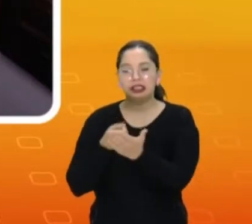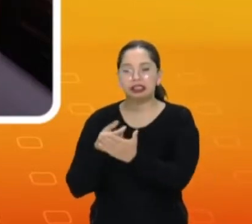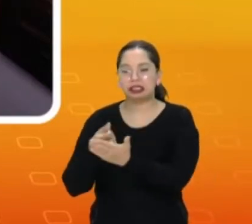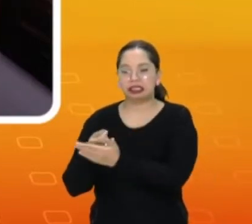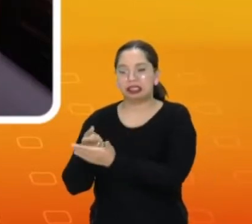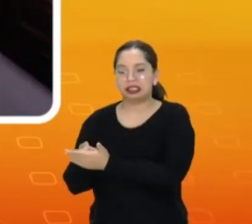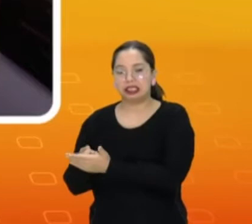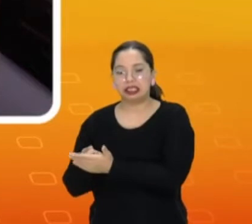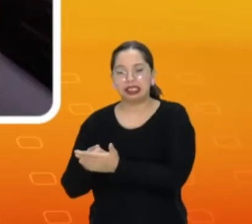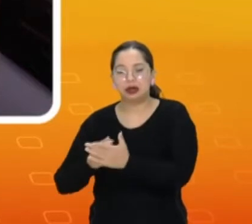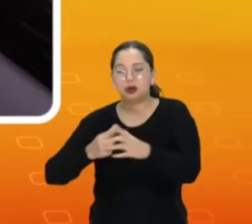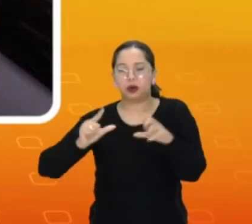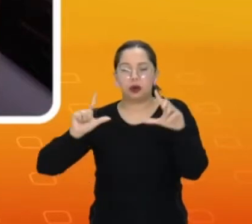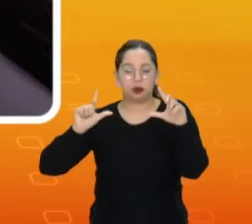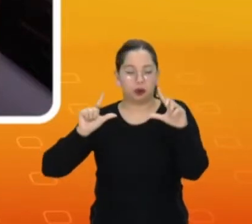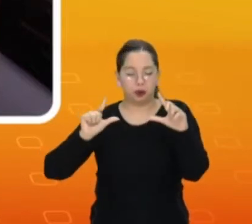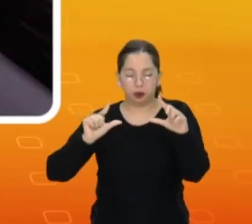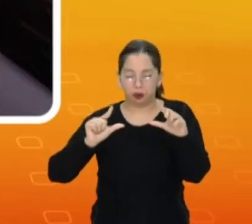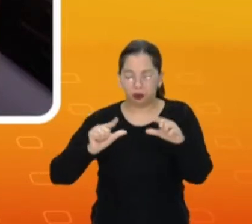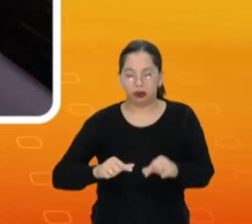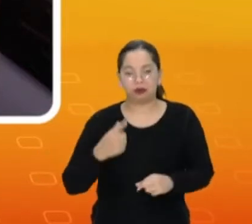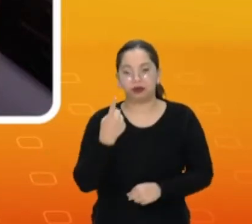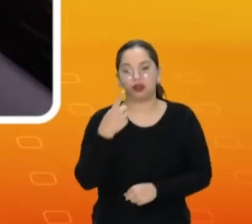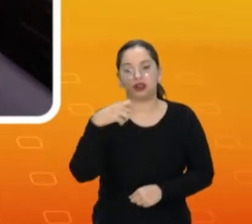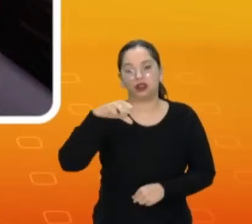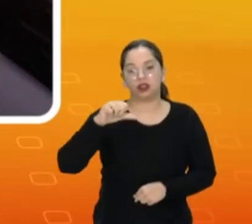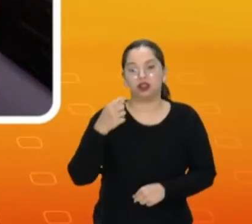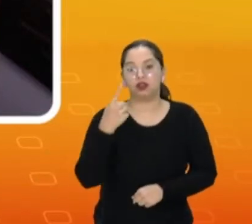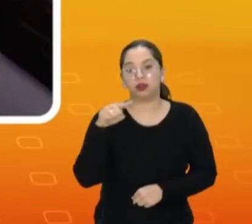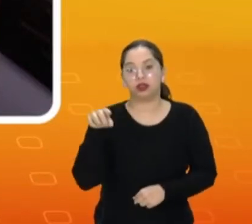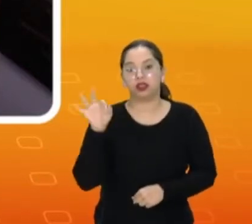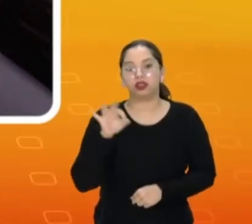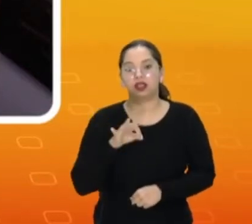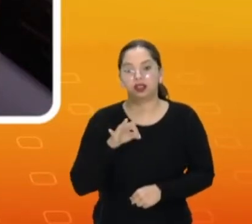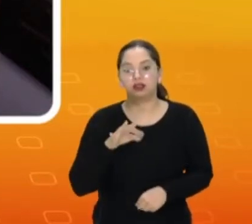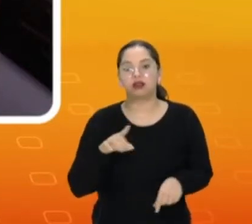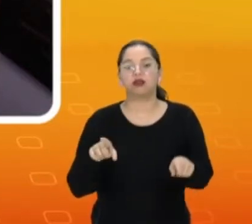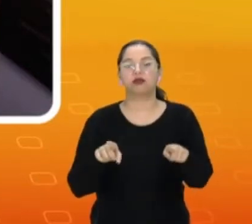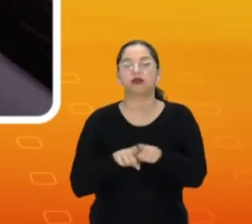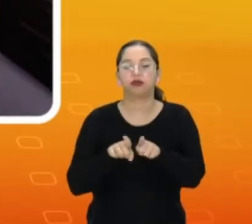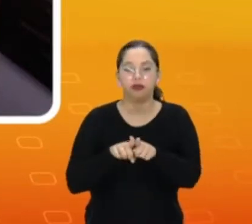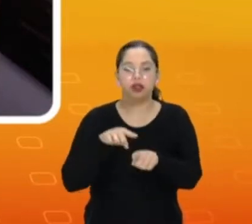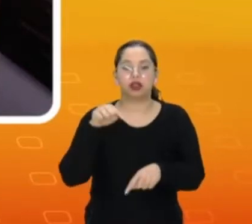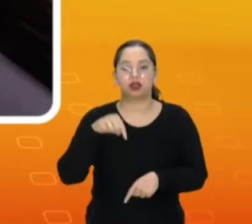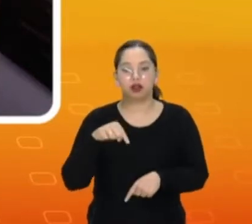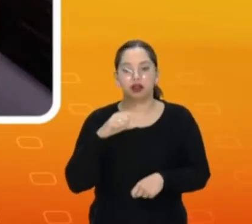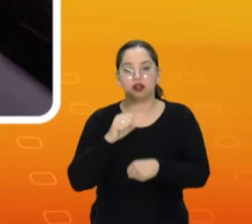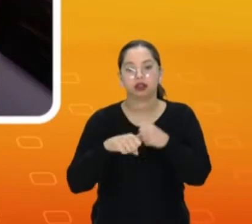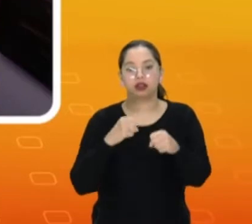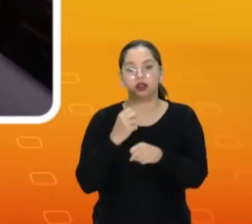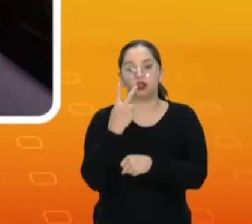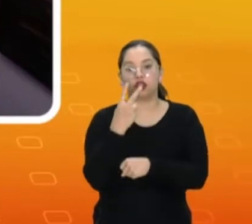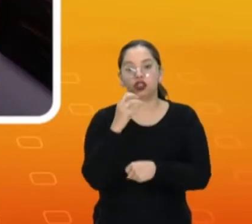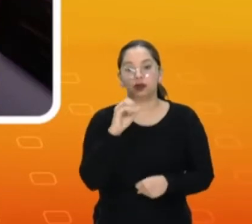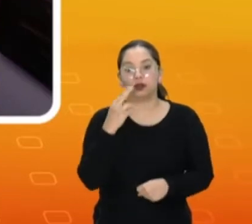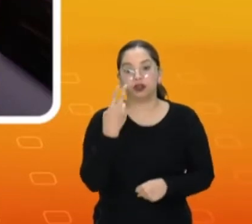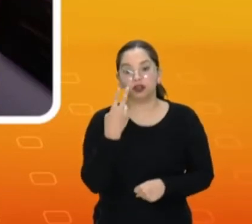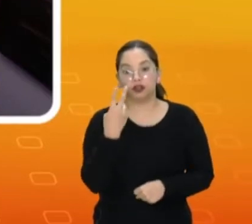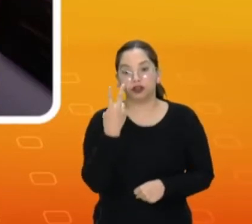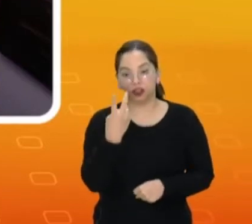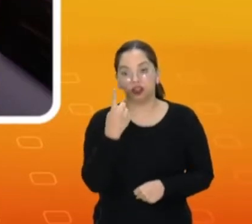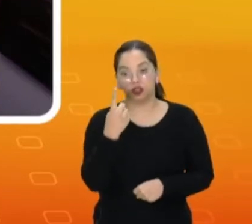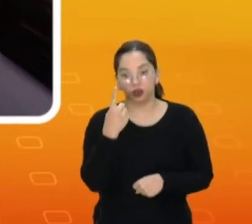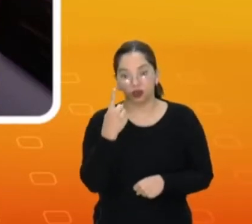teve uma queda de 1960 2019/2021 comparando janeiro fevereiro com meus pedido ano